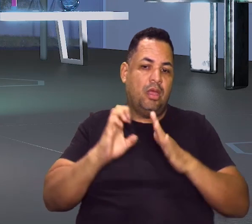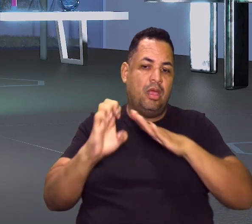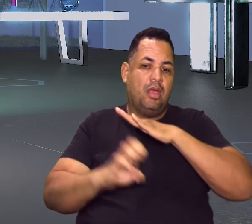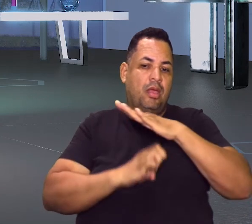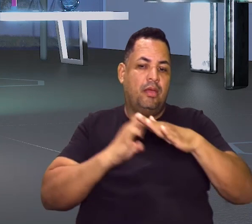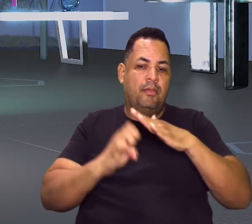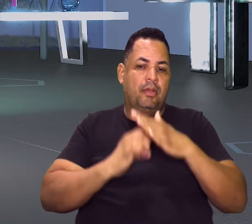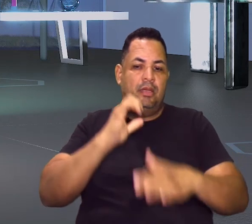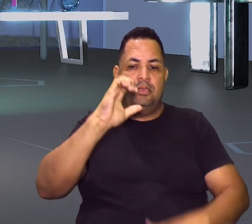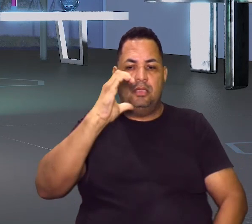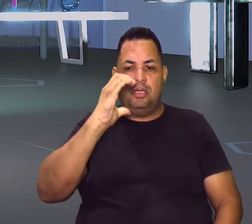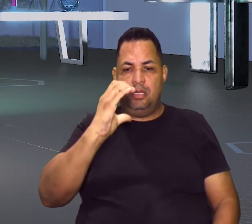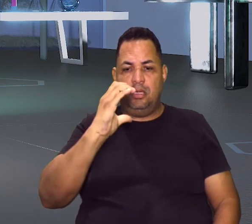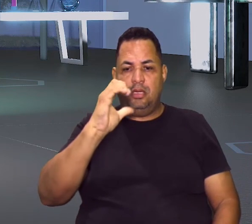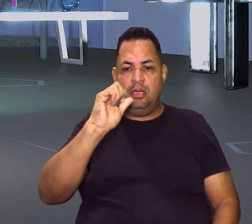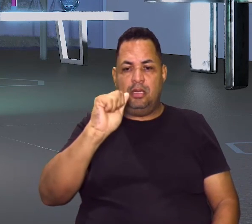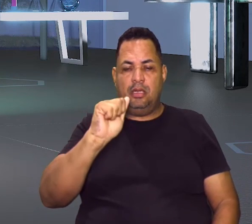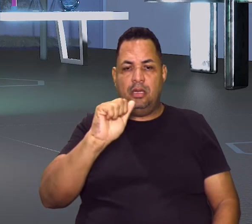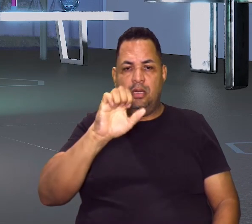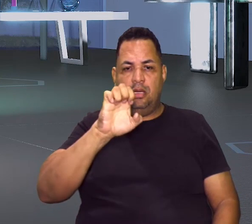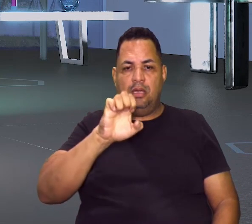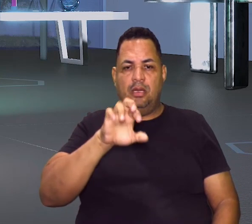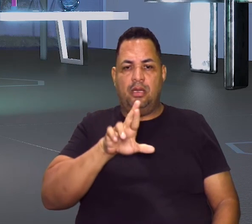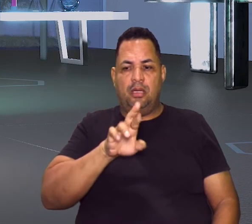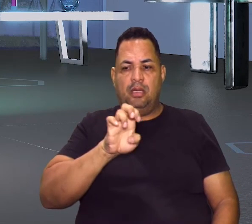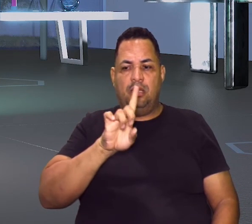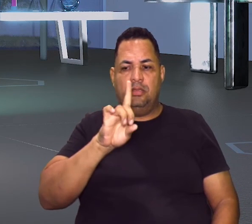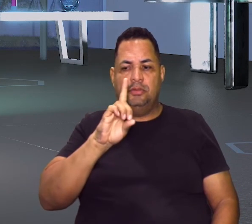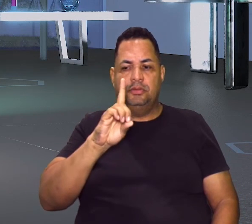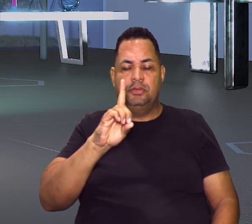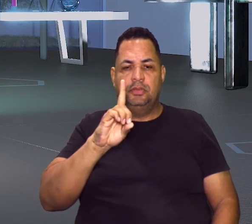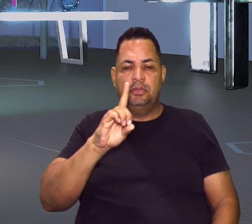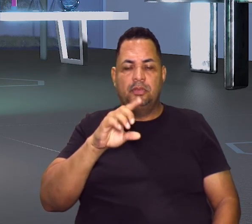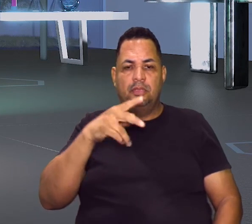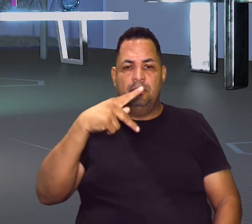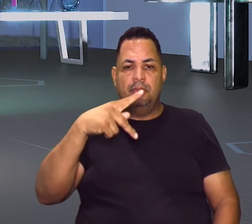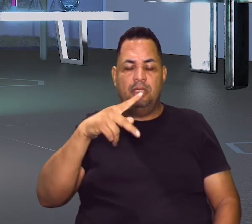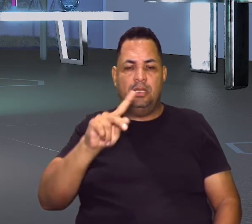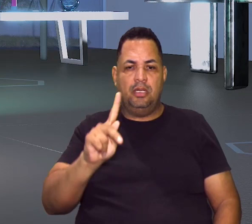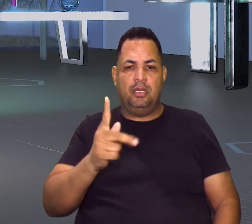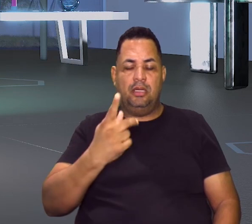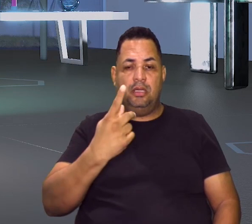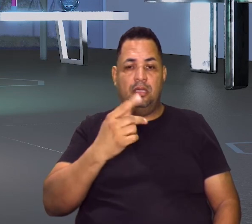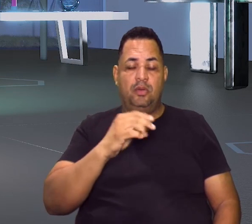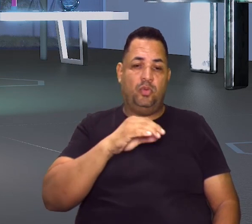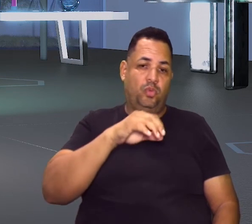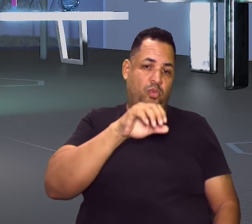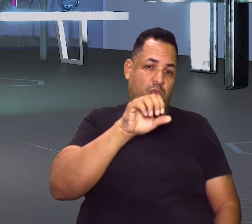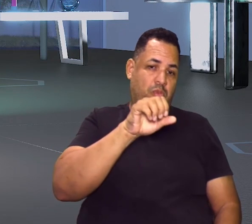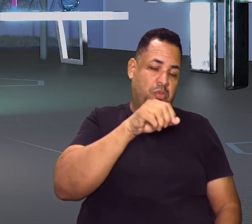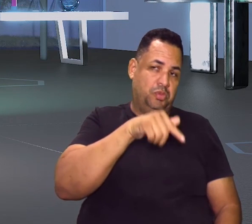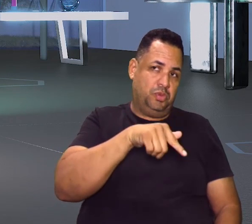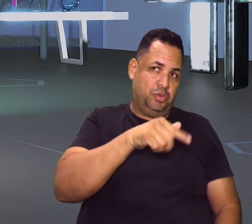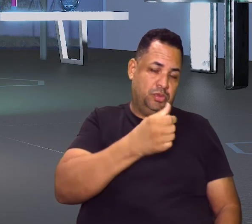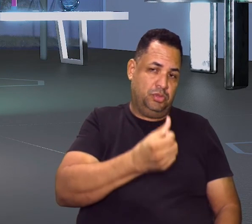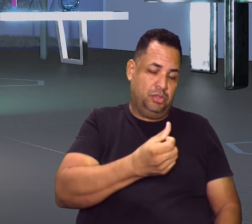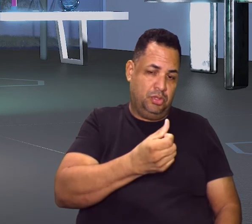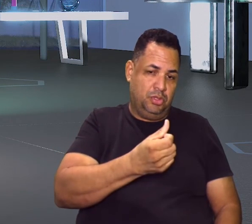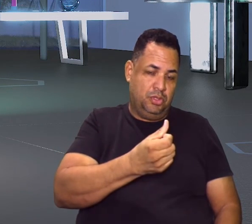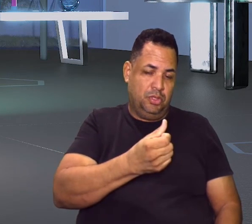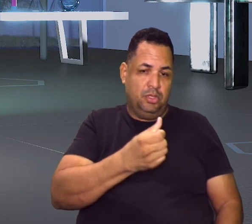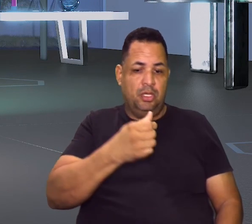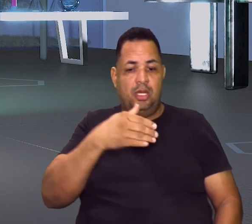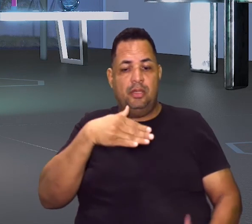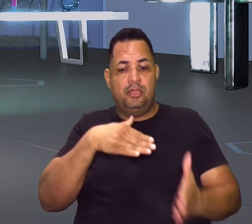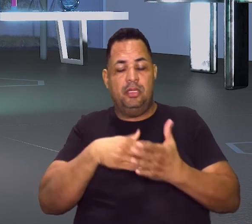empresa que faça o tratamento para a água ser potável, o pH da água deve estar entre 6